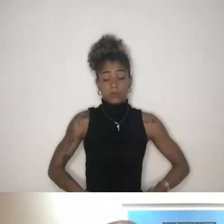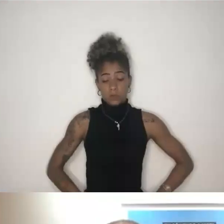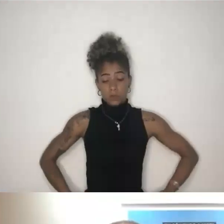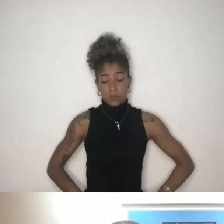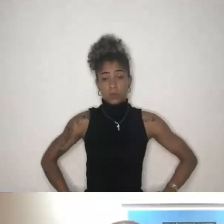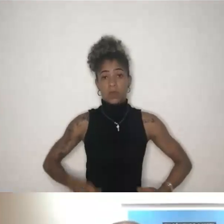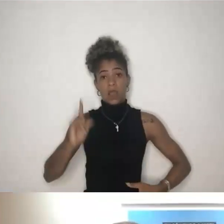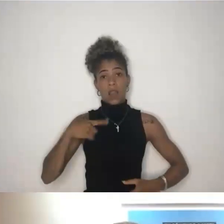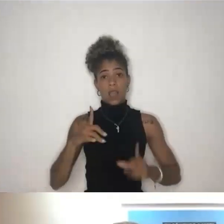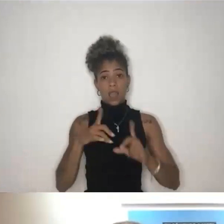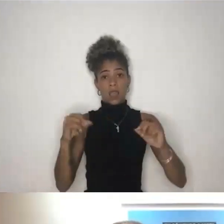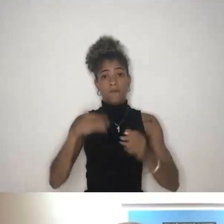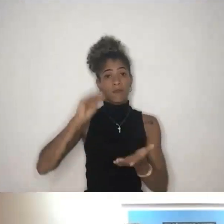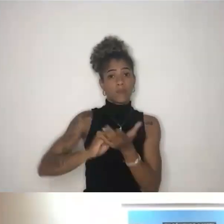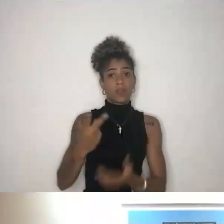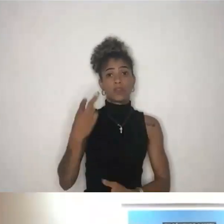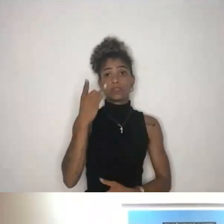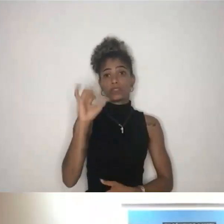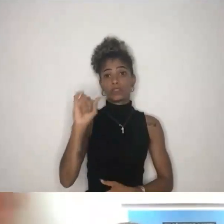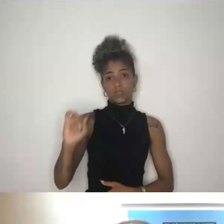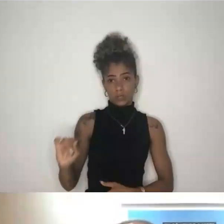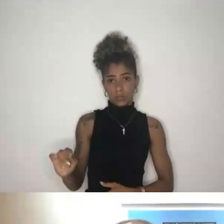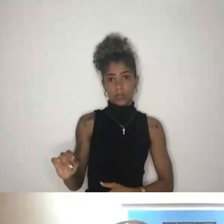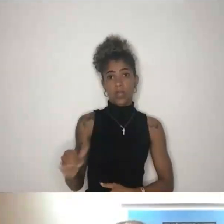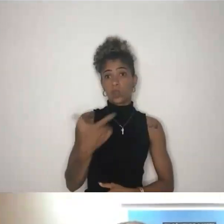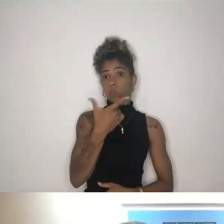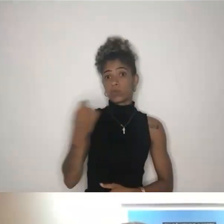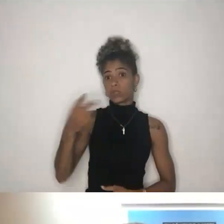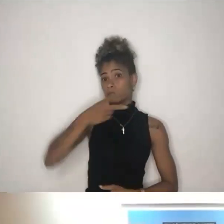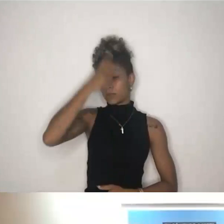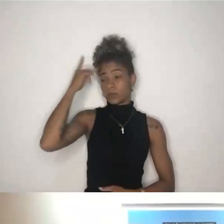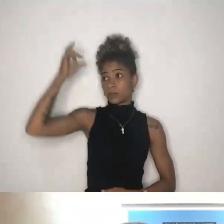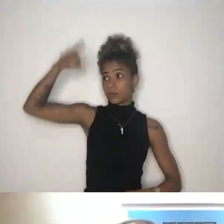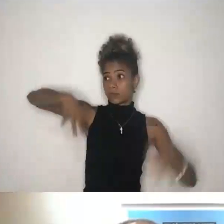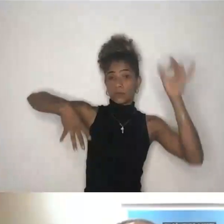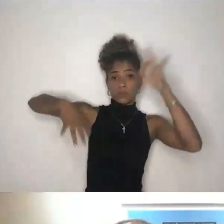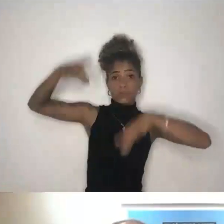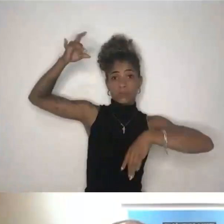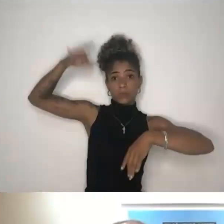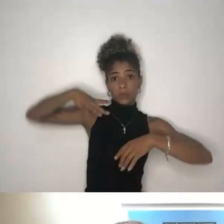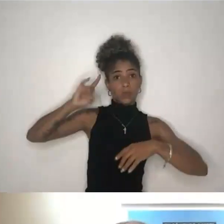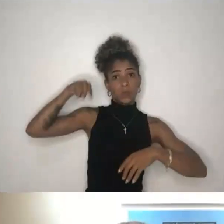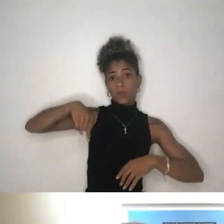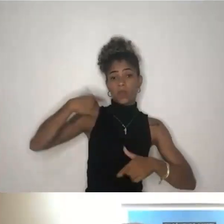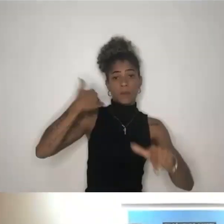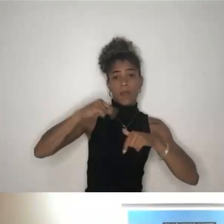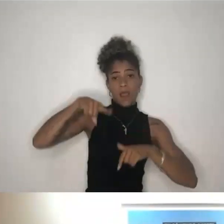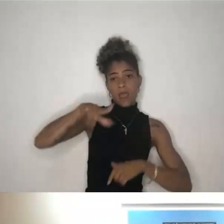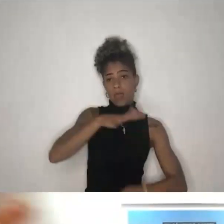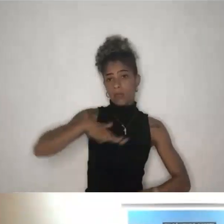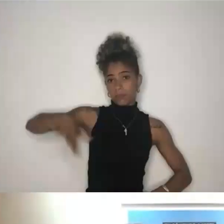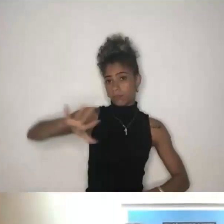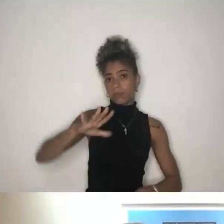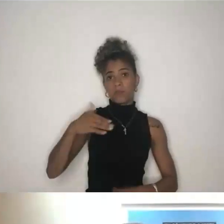planalto central faltavam dois dias 200 pessoas tinham abandonado e falaram que não iam forrar o não